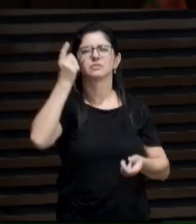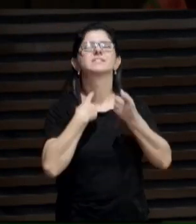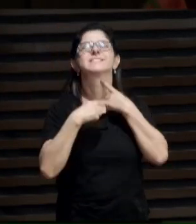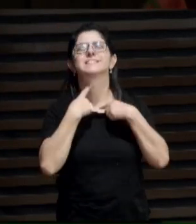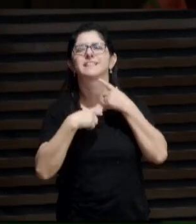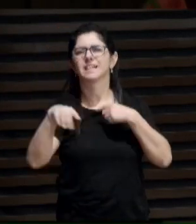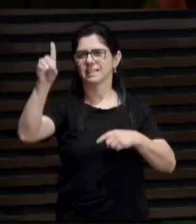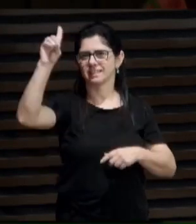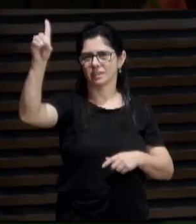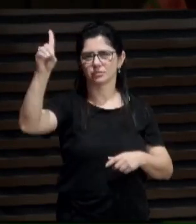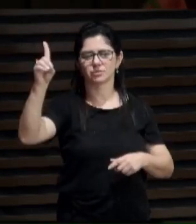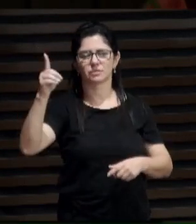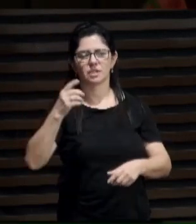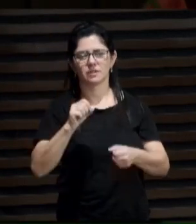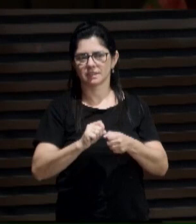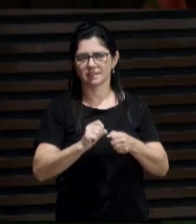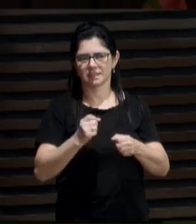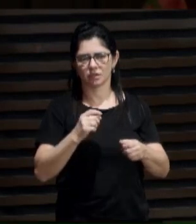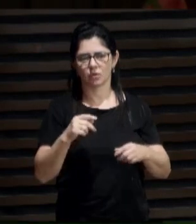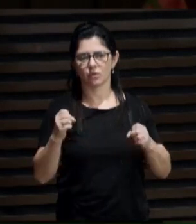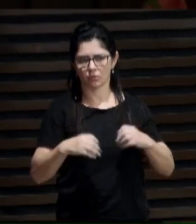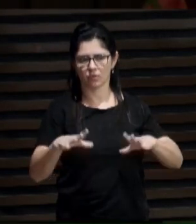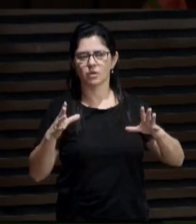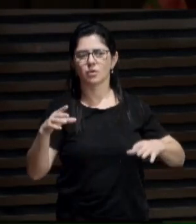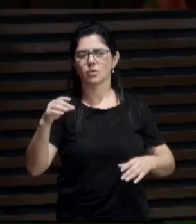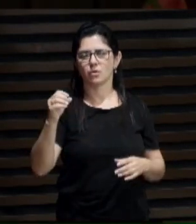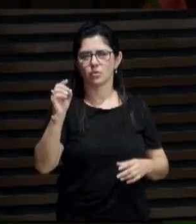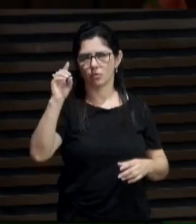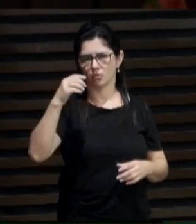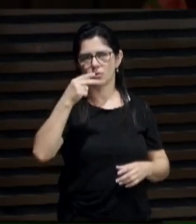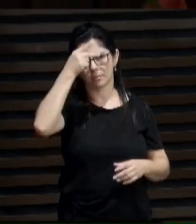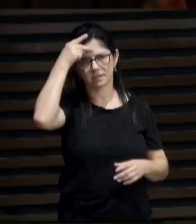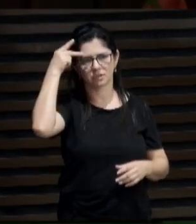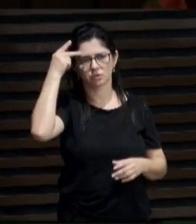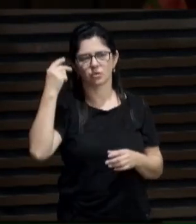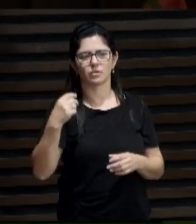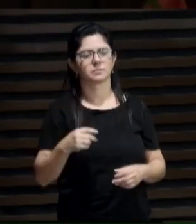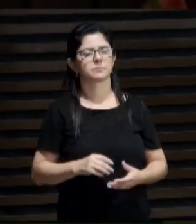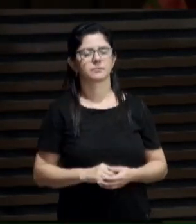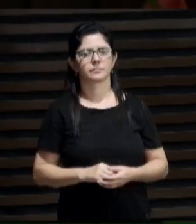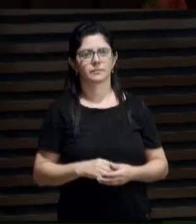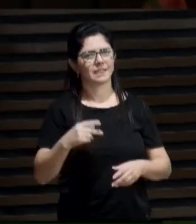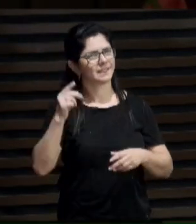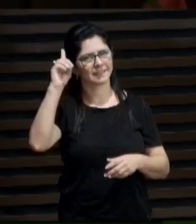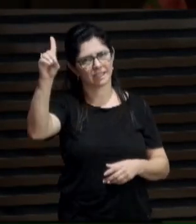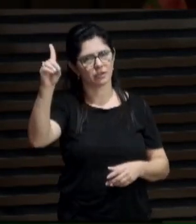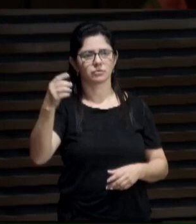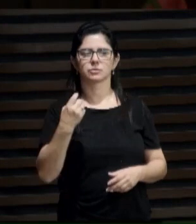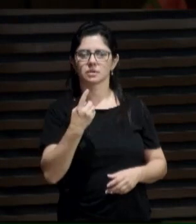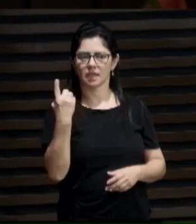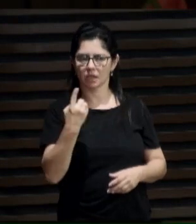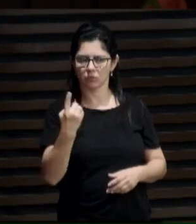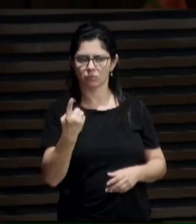resolveu criar o homem e revelar a sua glória a ele. Deus é um. Ora fala de